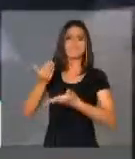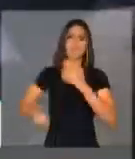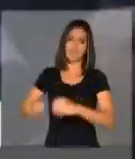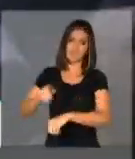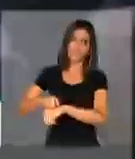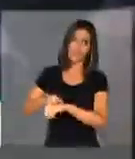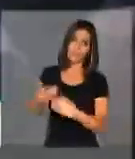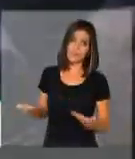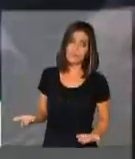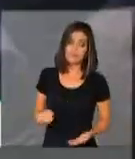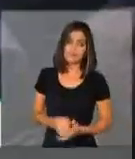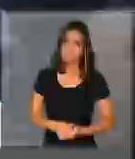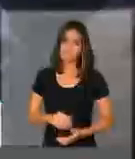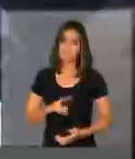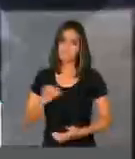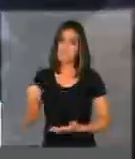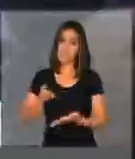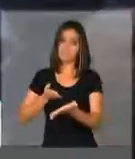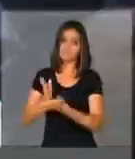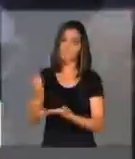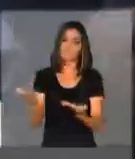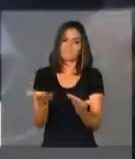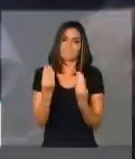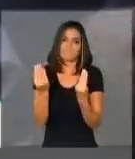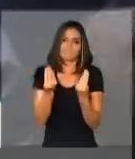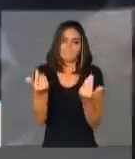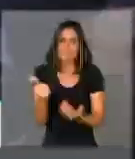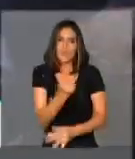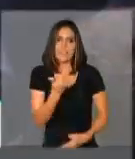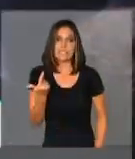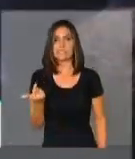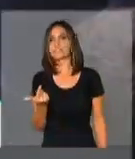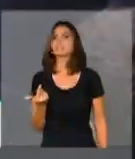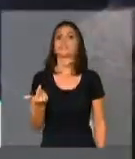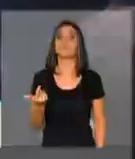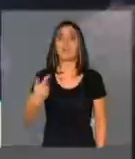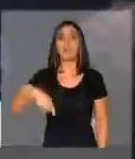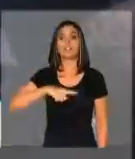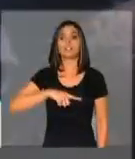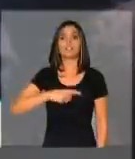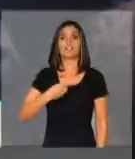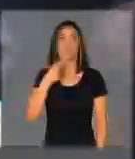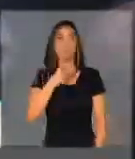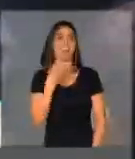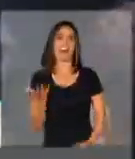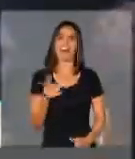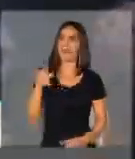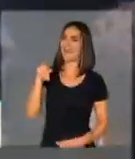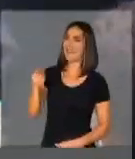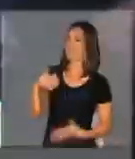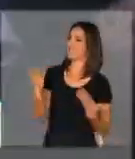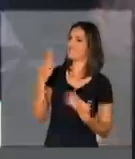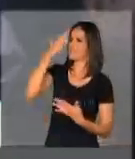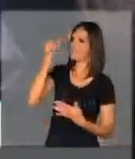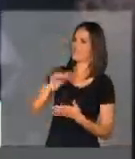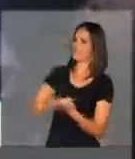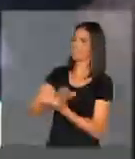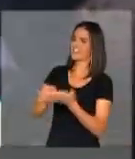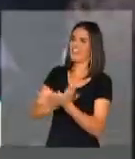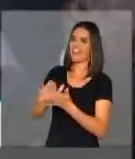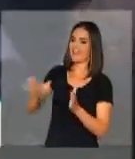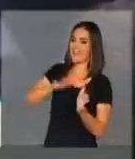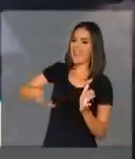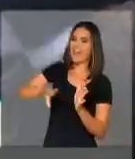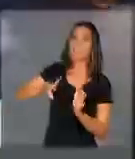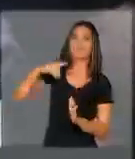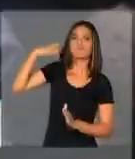tempo. Não vai passar, isso não existe. Aliás, vão dizer que a gente não sabe nada de direito, que a casa